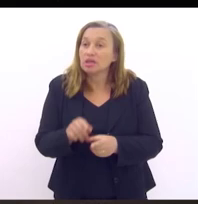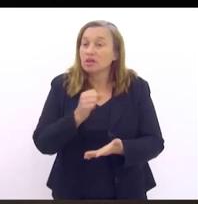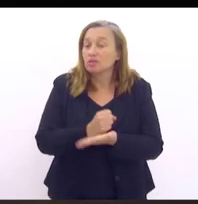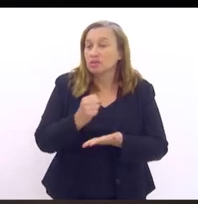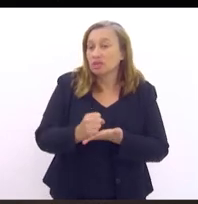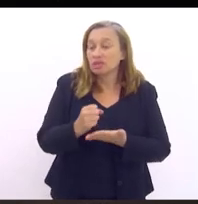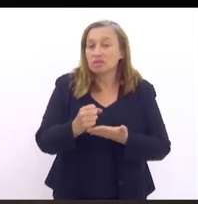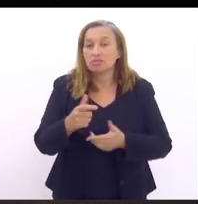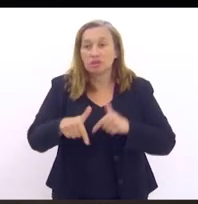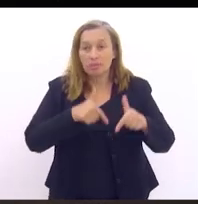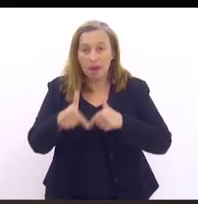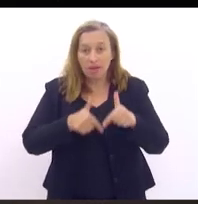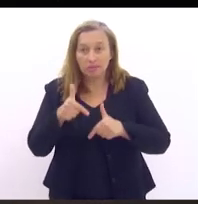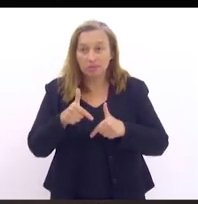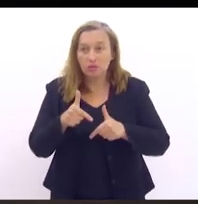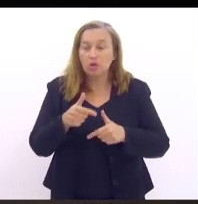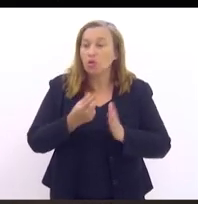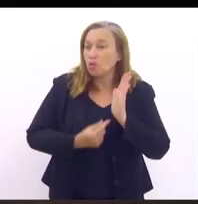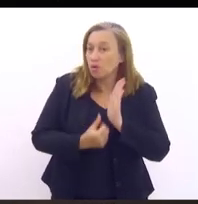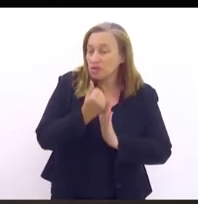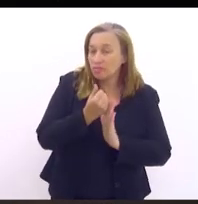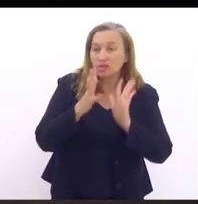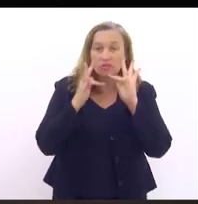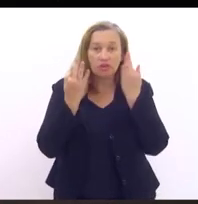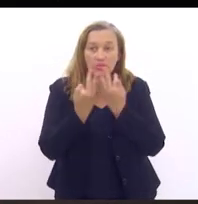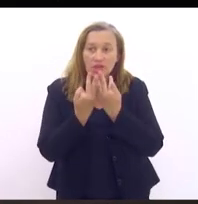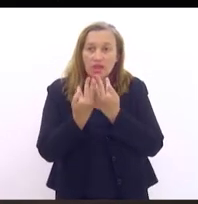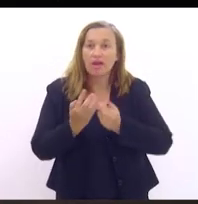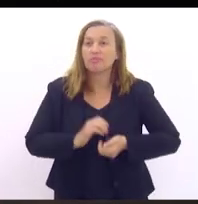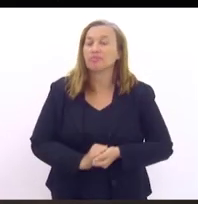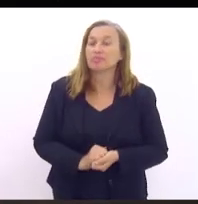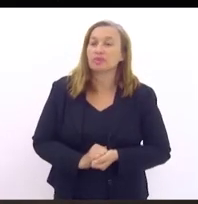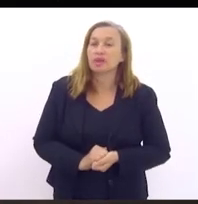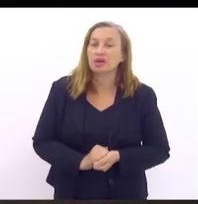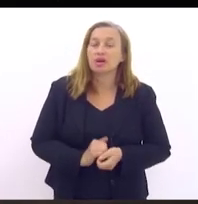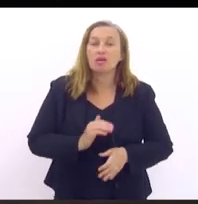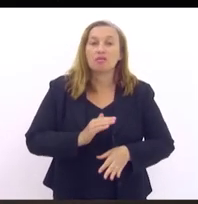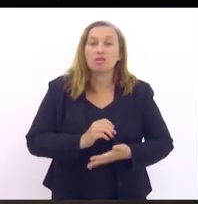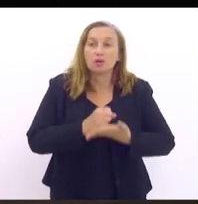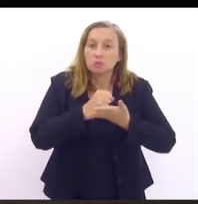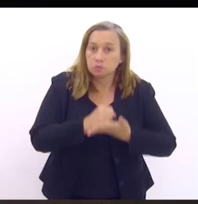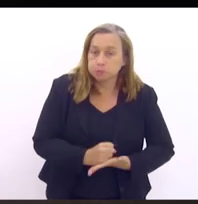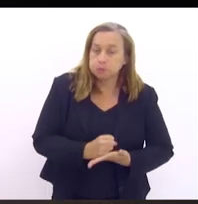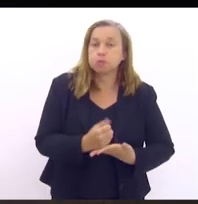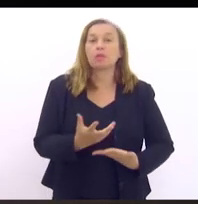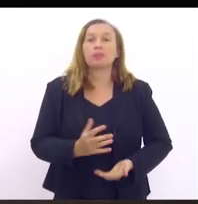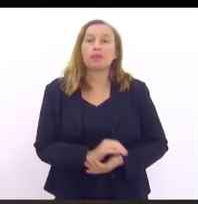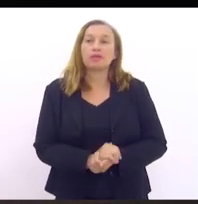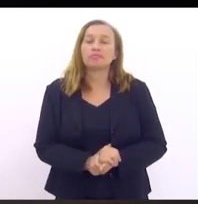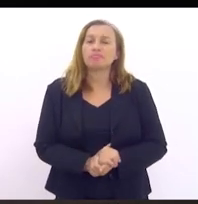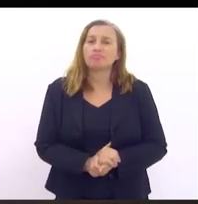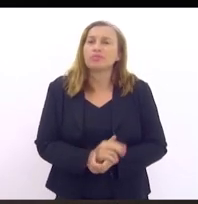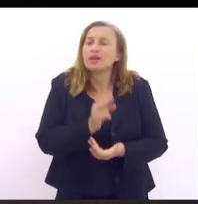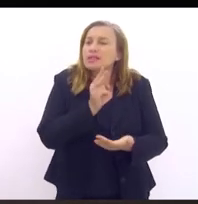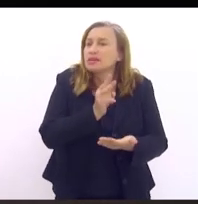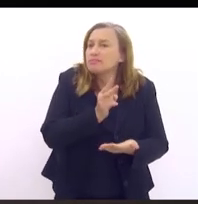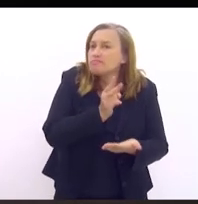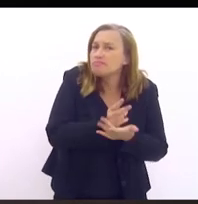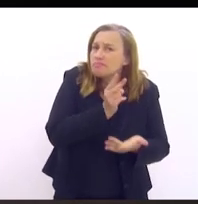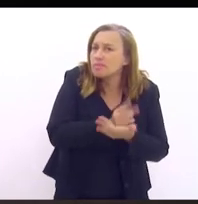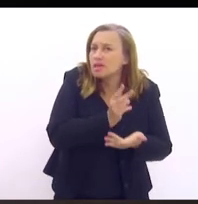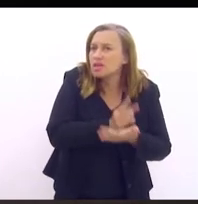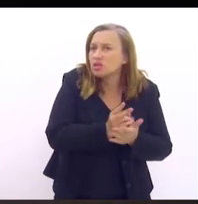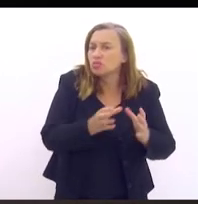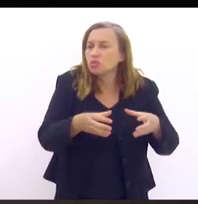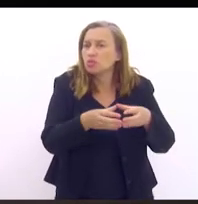contratação de serviço. O orçamento familiar vai ficar mais pesado. Essa mesma população